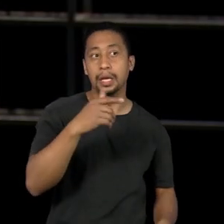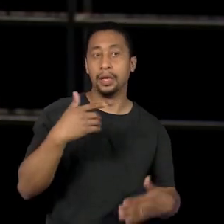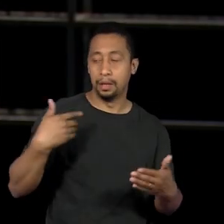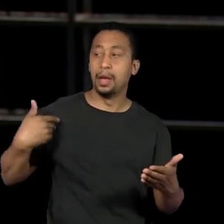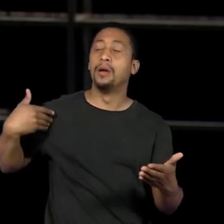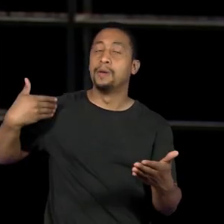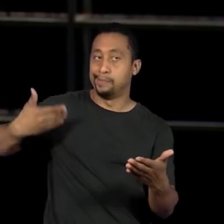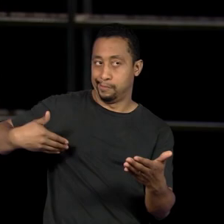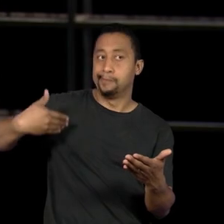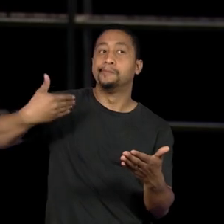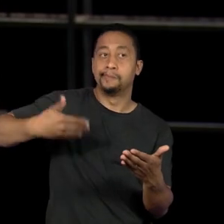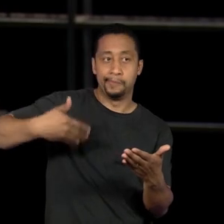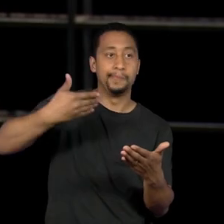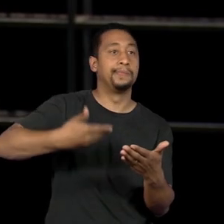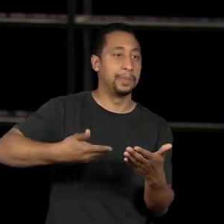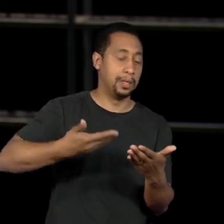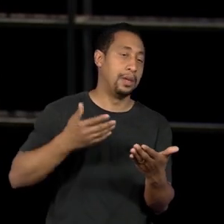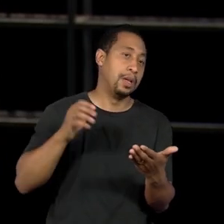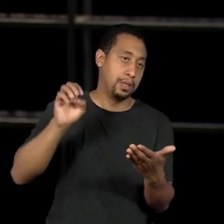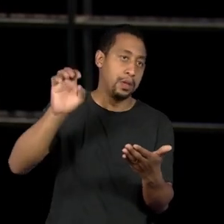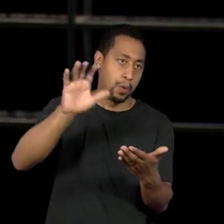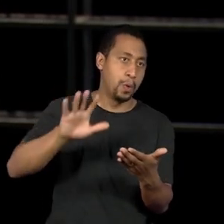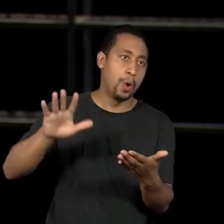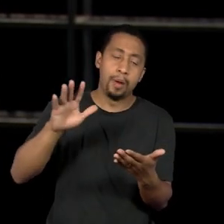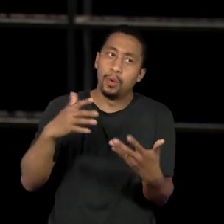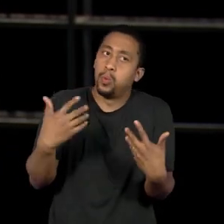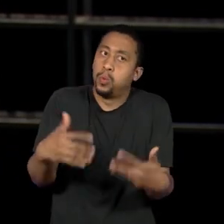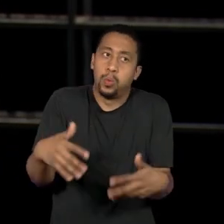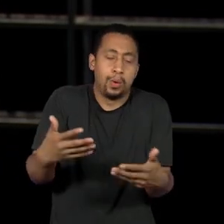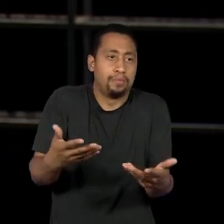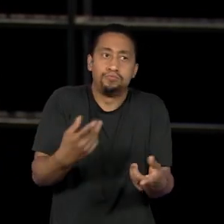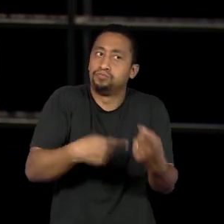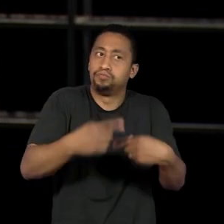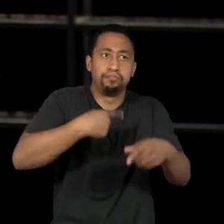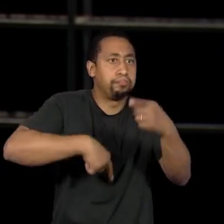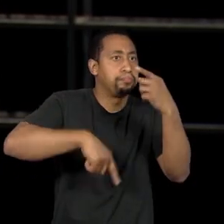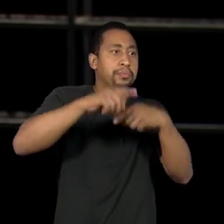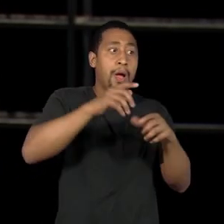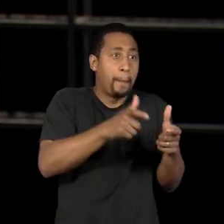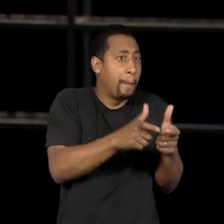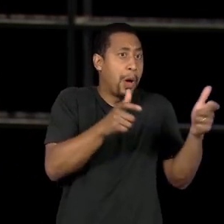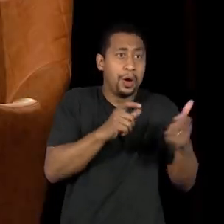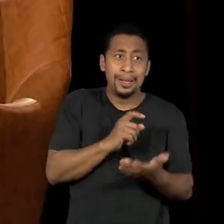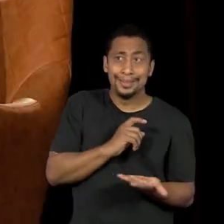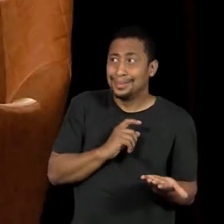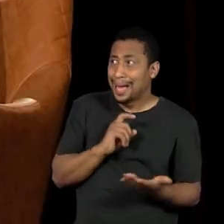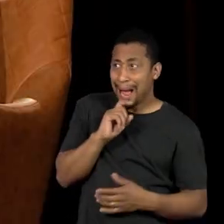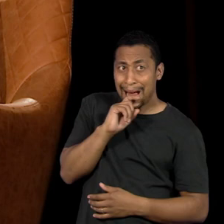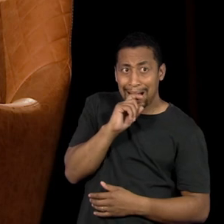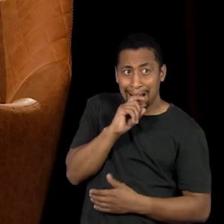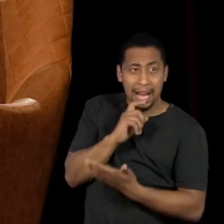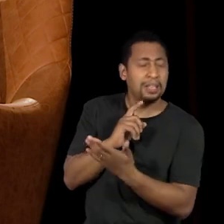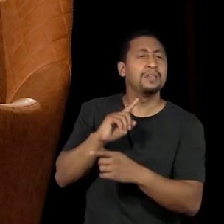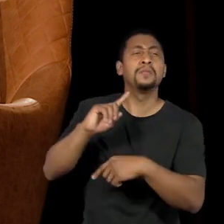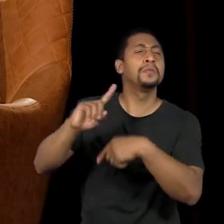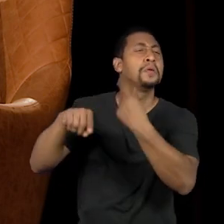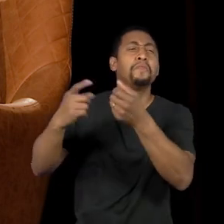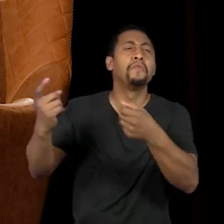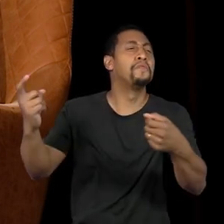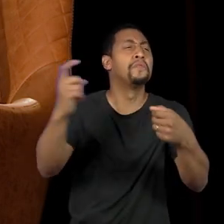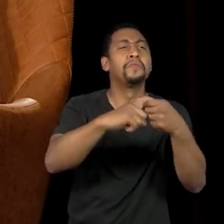invejável na Europa, mas depois você resolve voltar para o Brasil de novo. Por quê? Foi o seguinte, eu